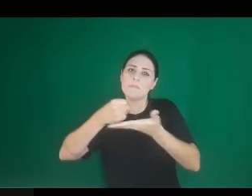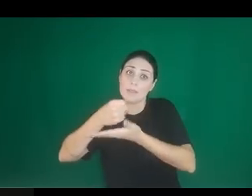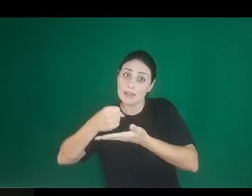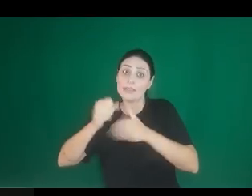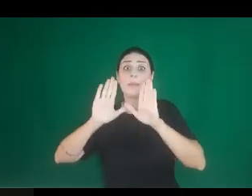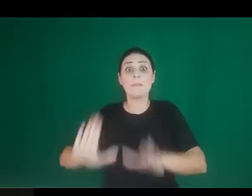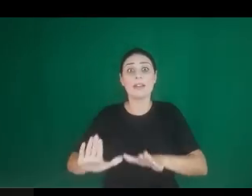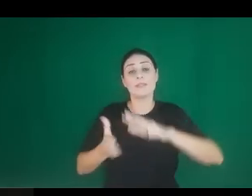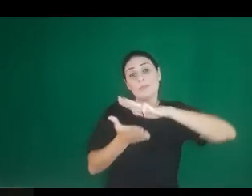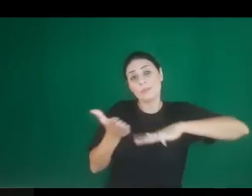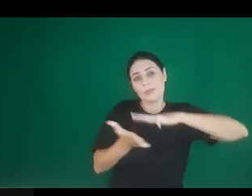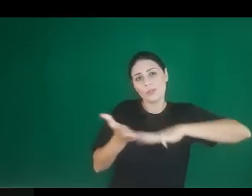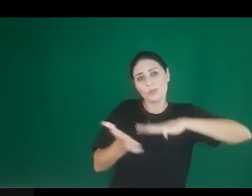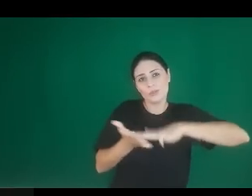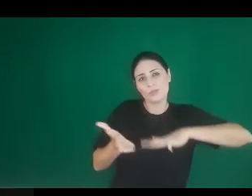base, mas no encaminhamento